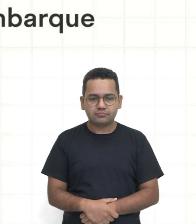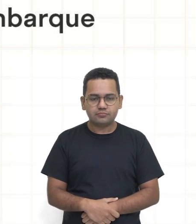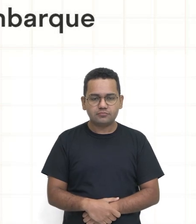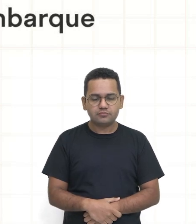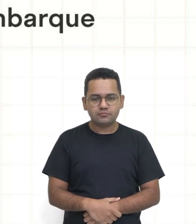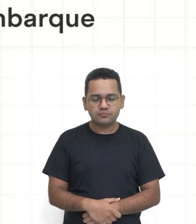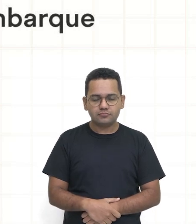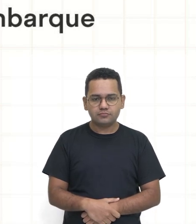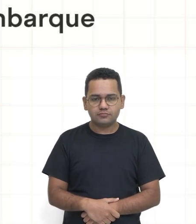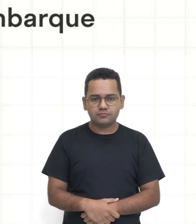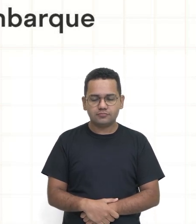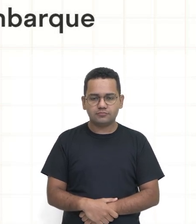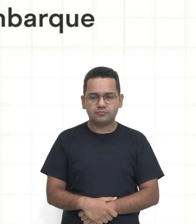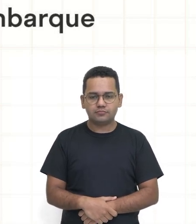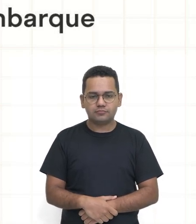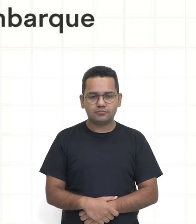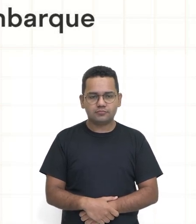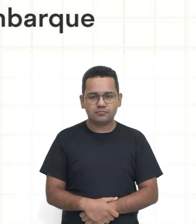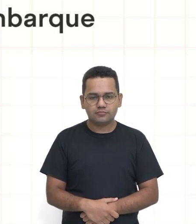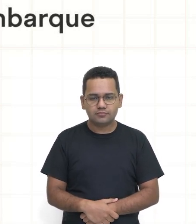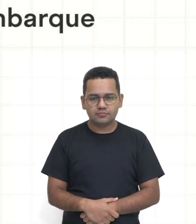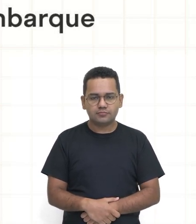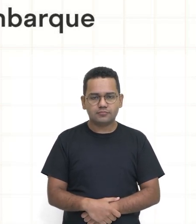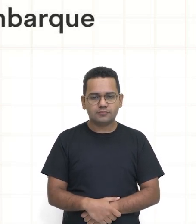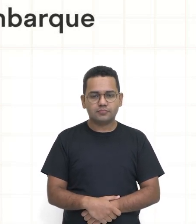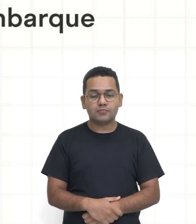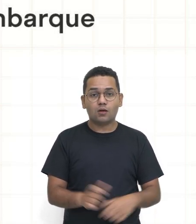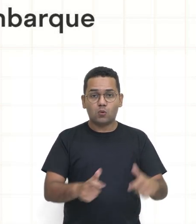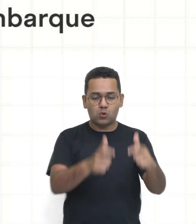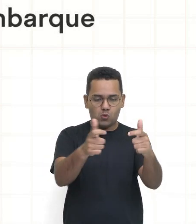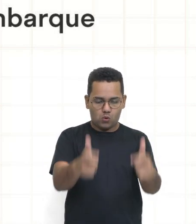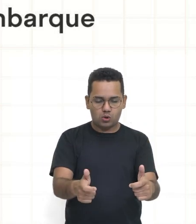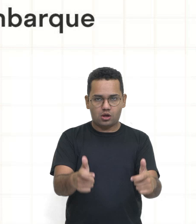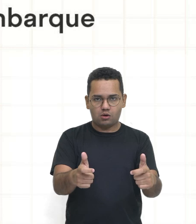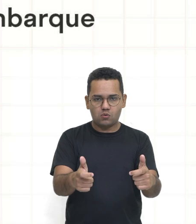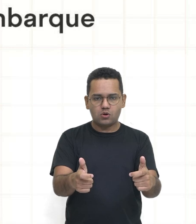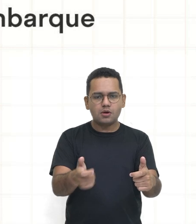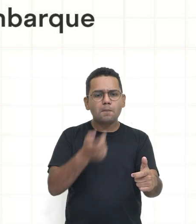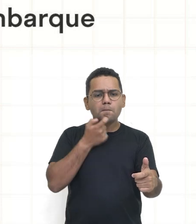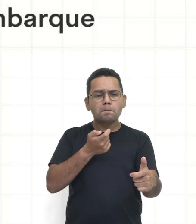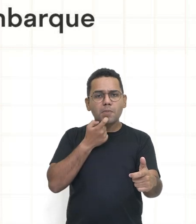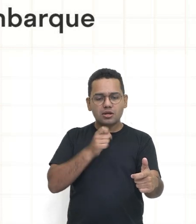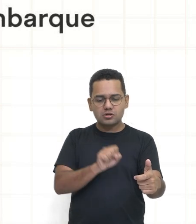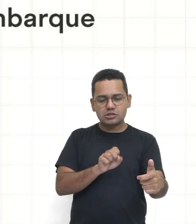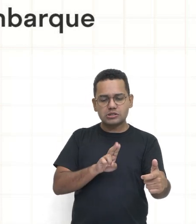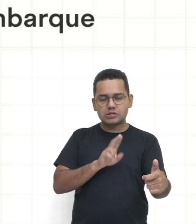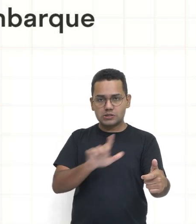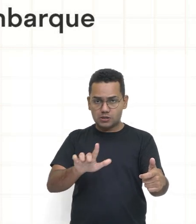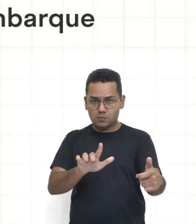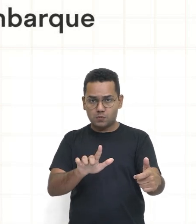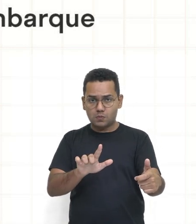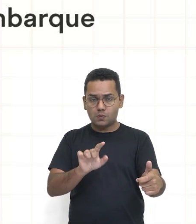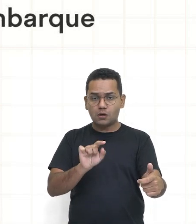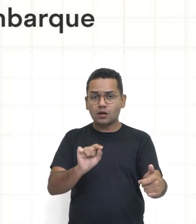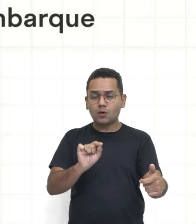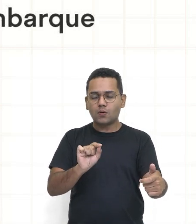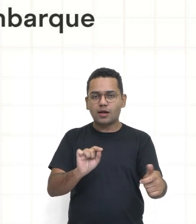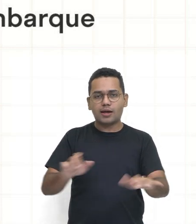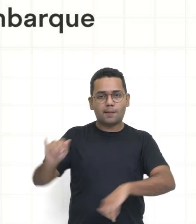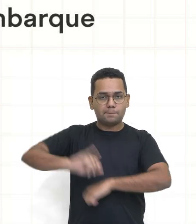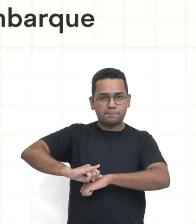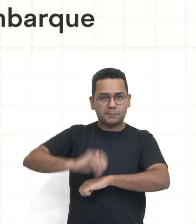E esse Incheon é um porto que fica próximo de Seul, que é justamente a capital da Coreia do